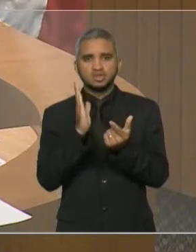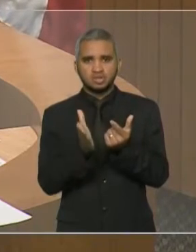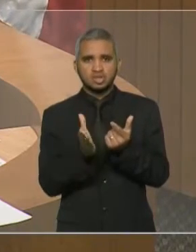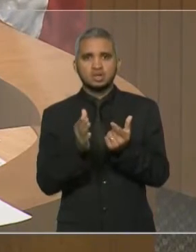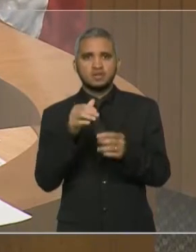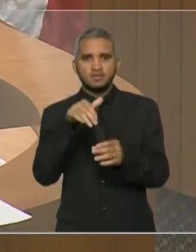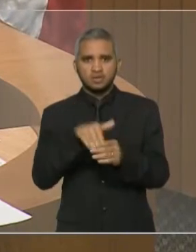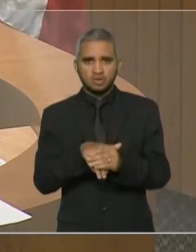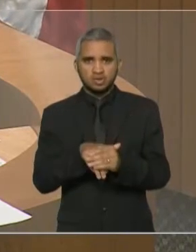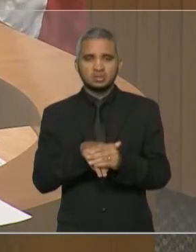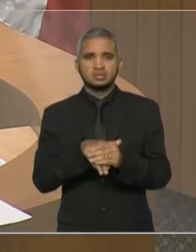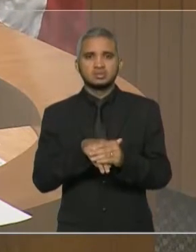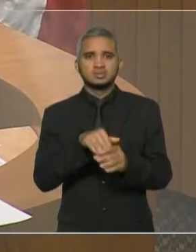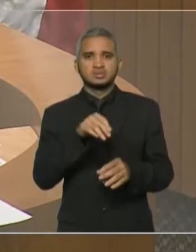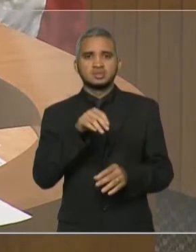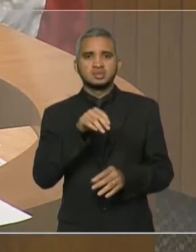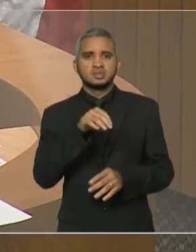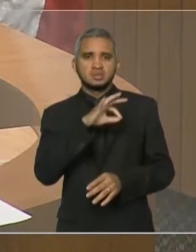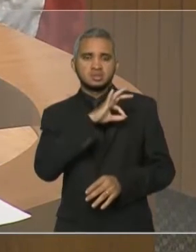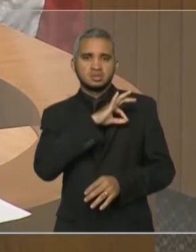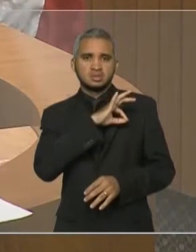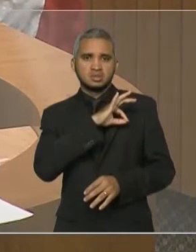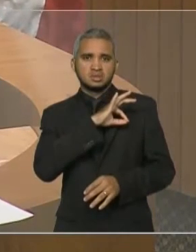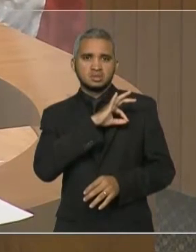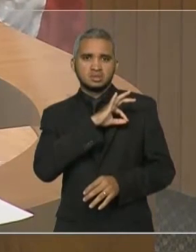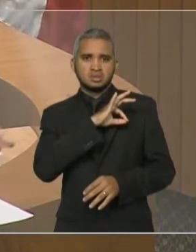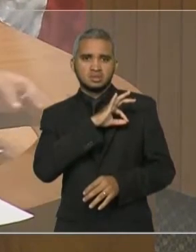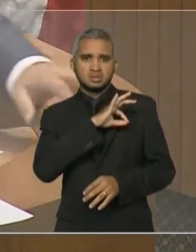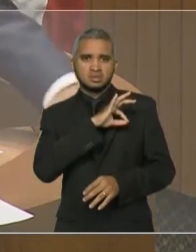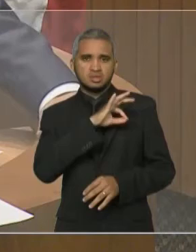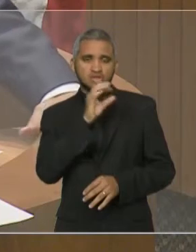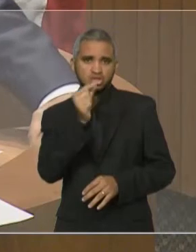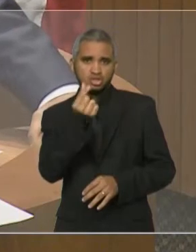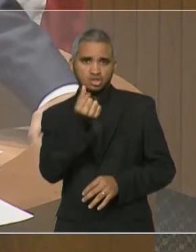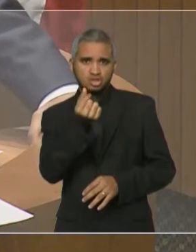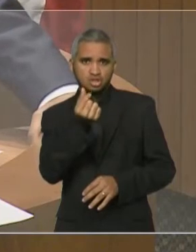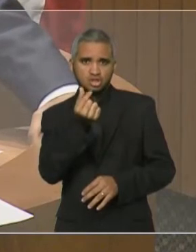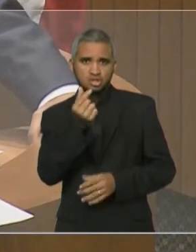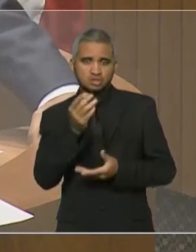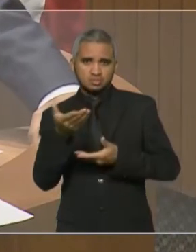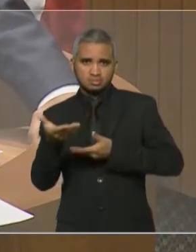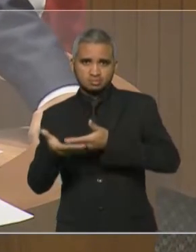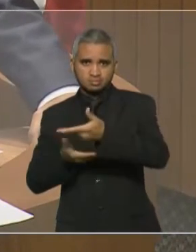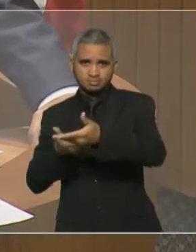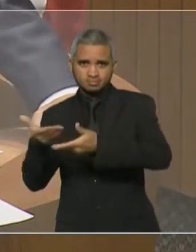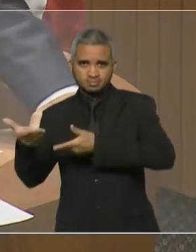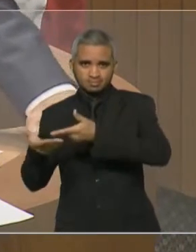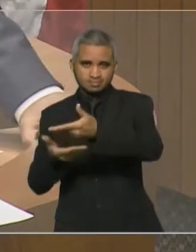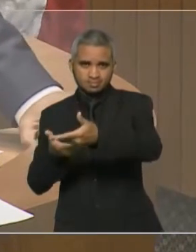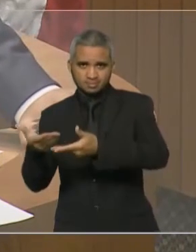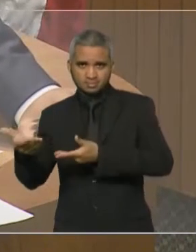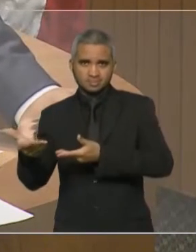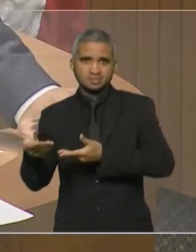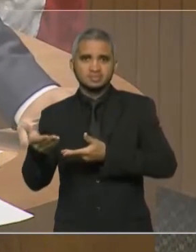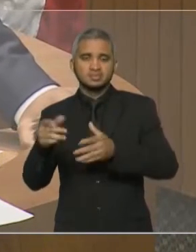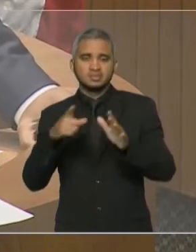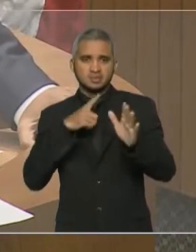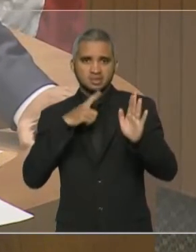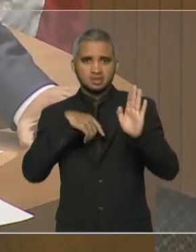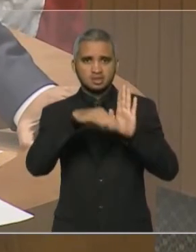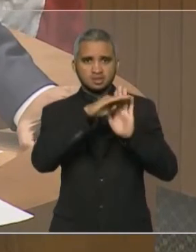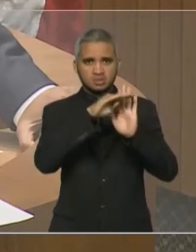renda, programas que têm grande alcance social, programas que trazem oportunidades